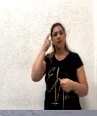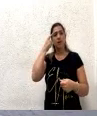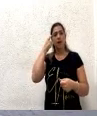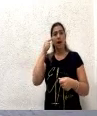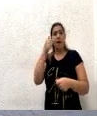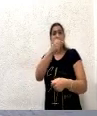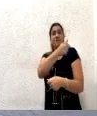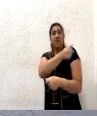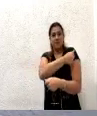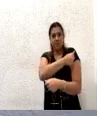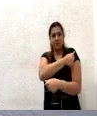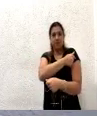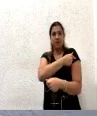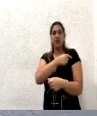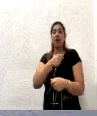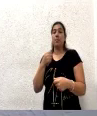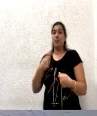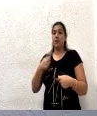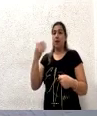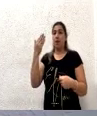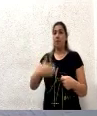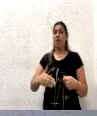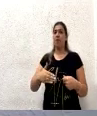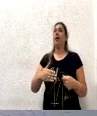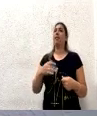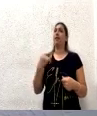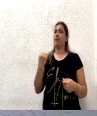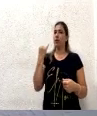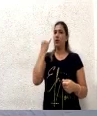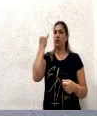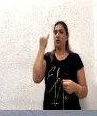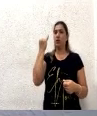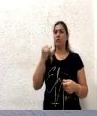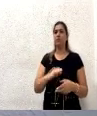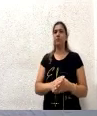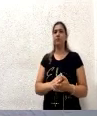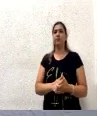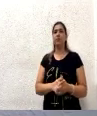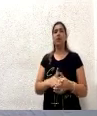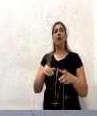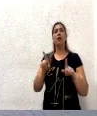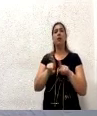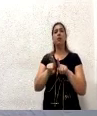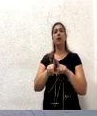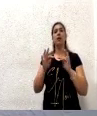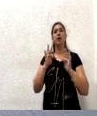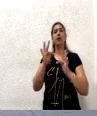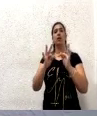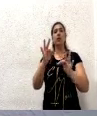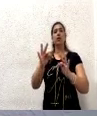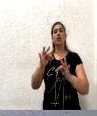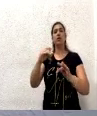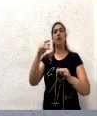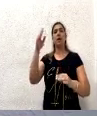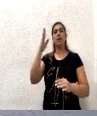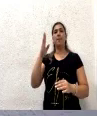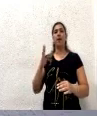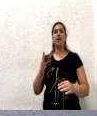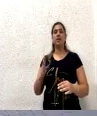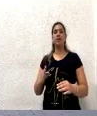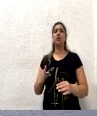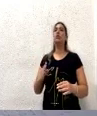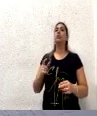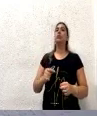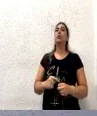vacina aprovada, né, e ter uma tecnologia agora brasileira, o Butantan despontando,